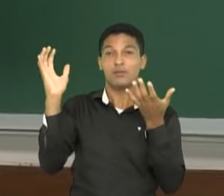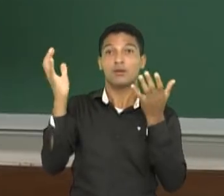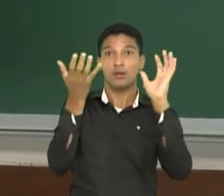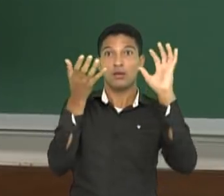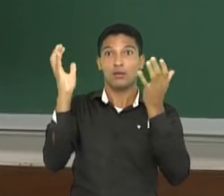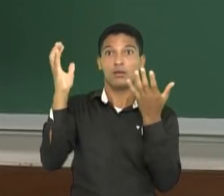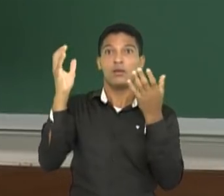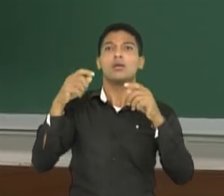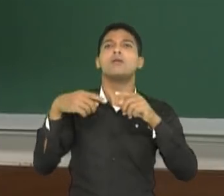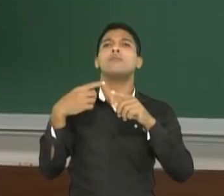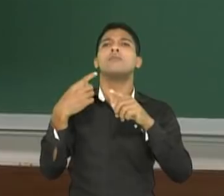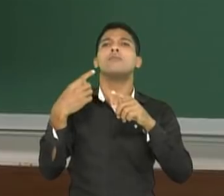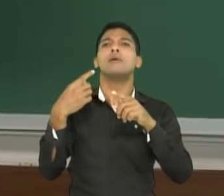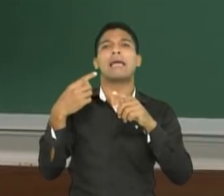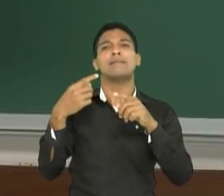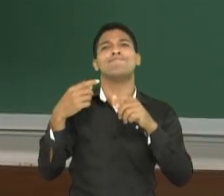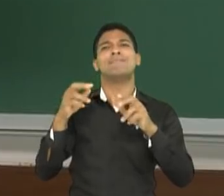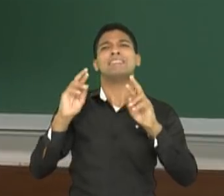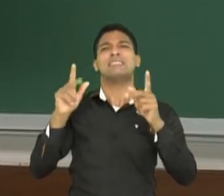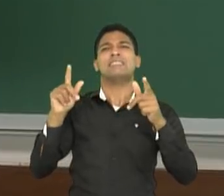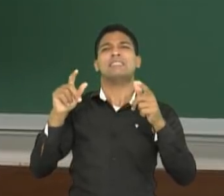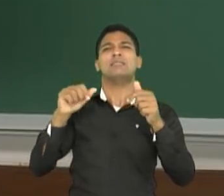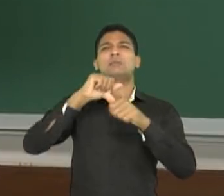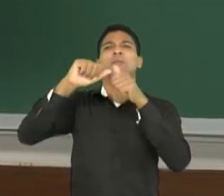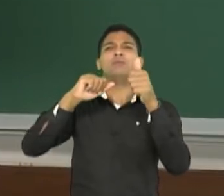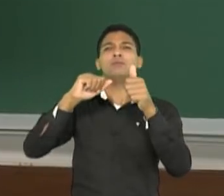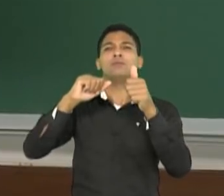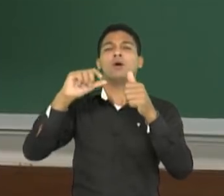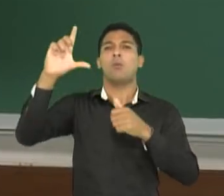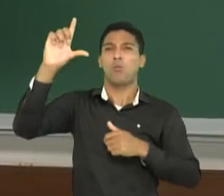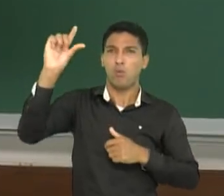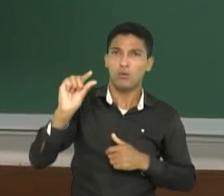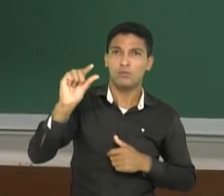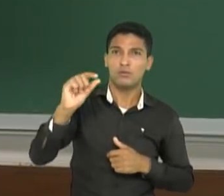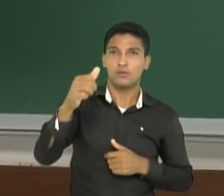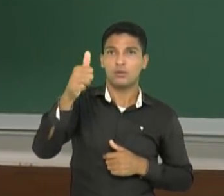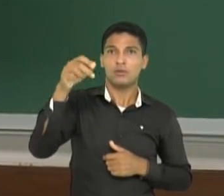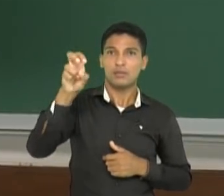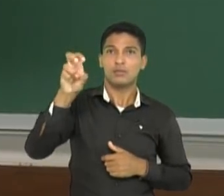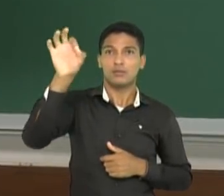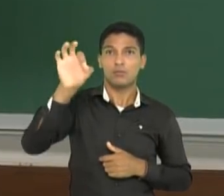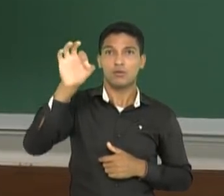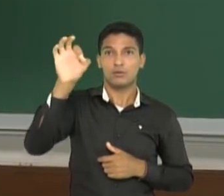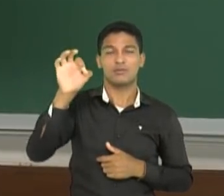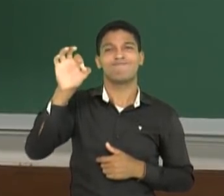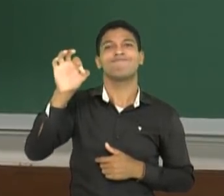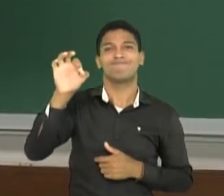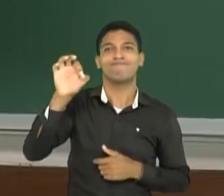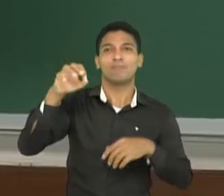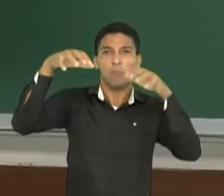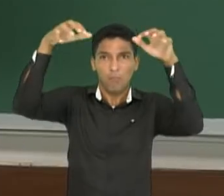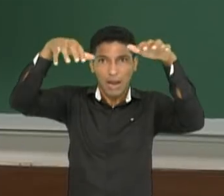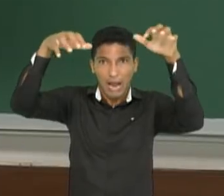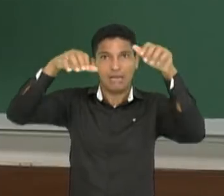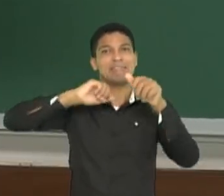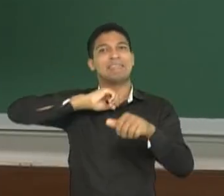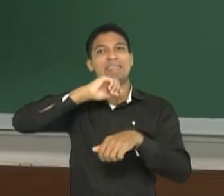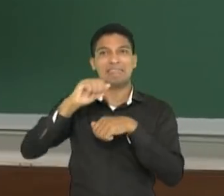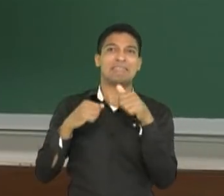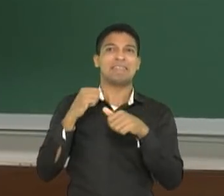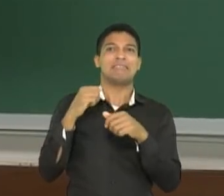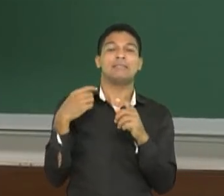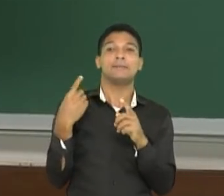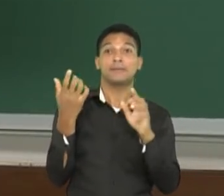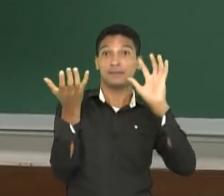eles diminuem ali em cerca de 15%. Isso é muito significativo para a região, para o